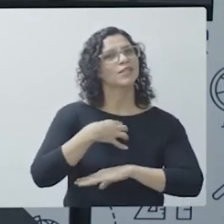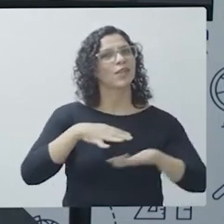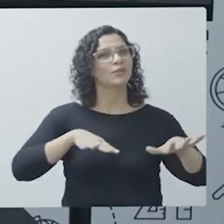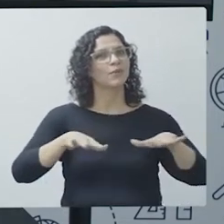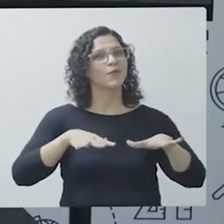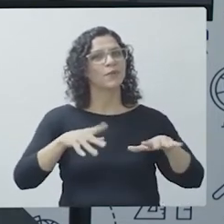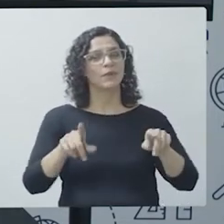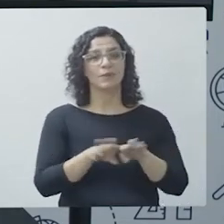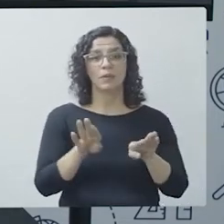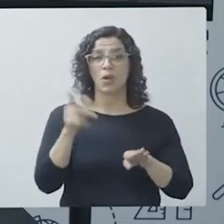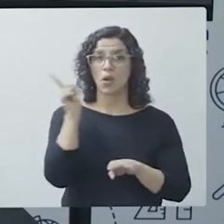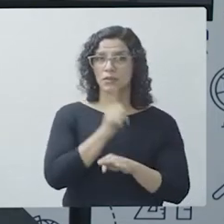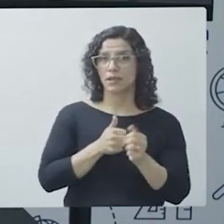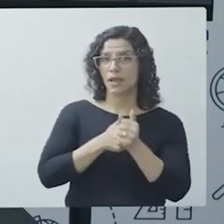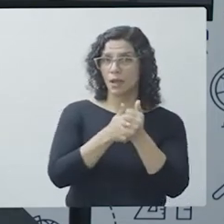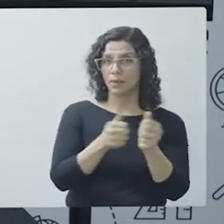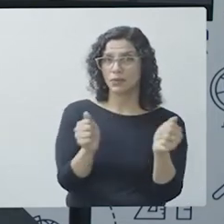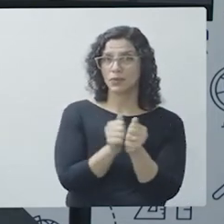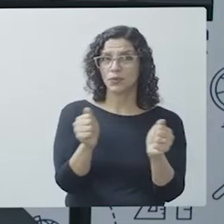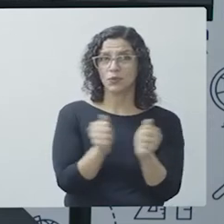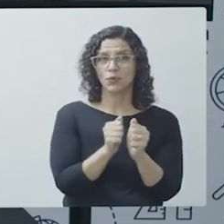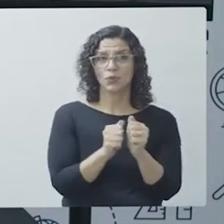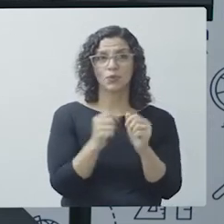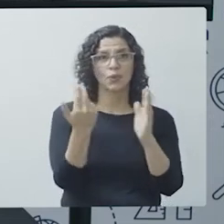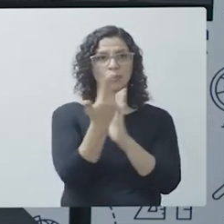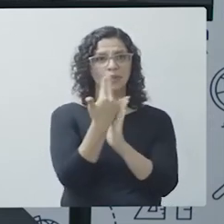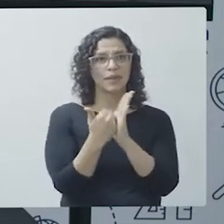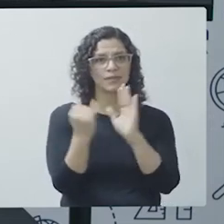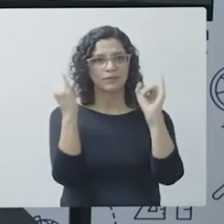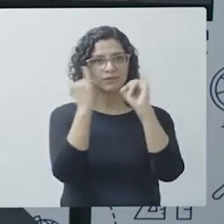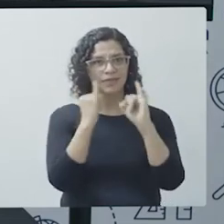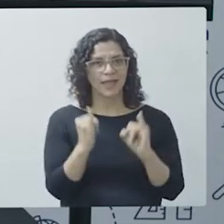para que a gente consiga acompanhar as linhas.